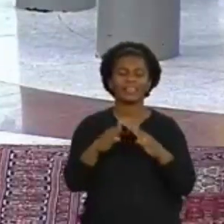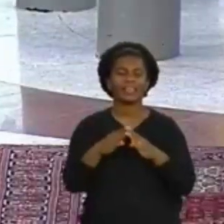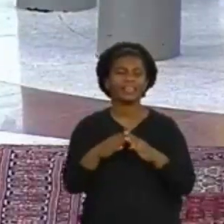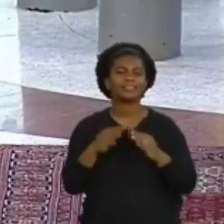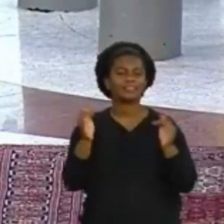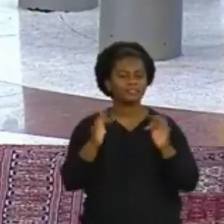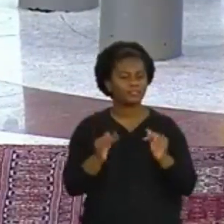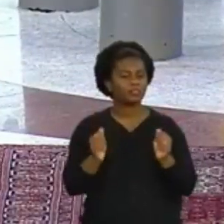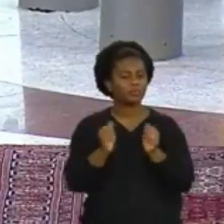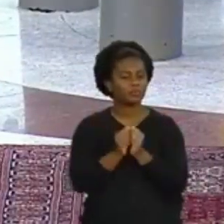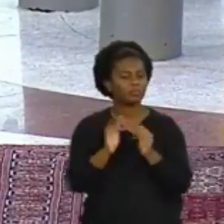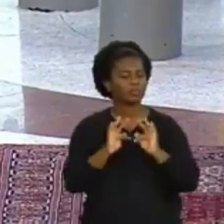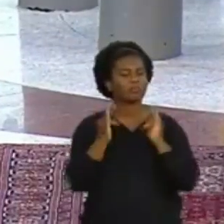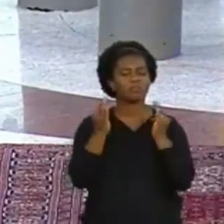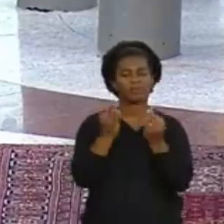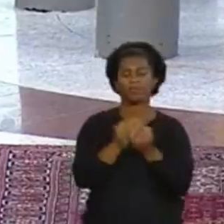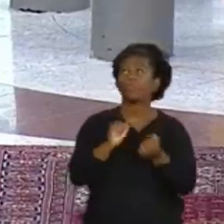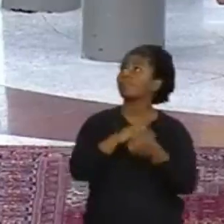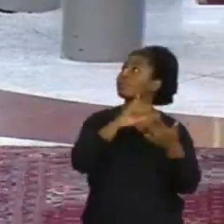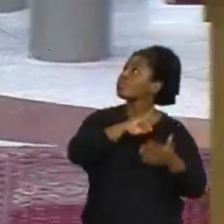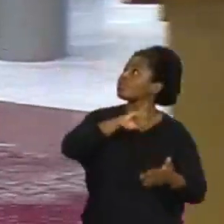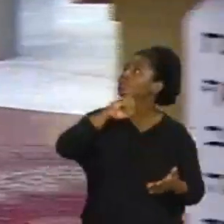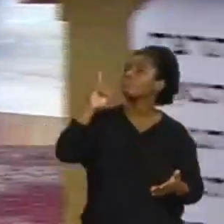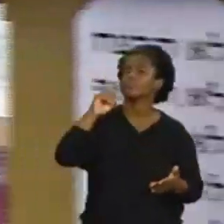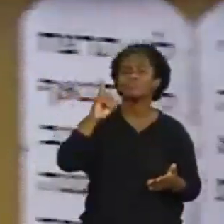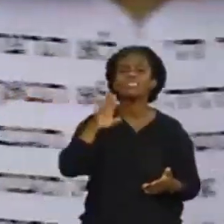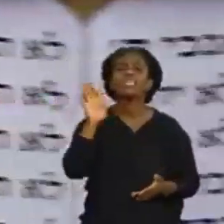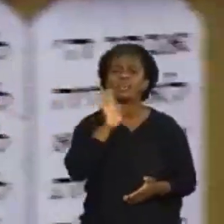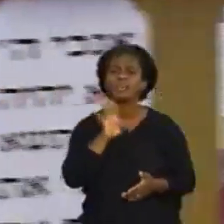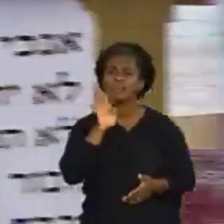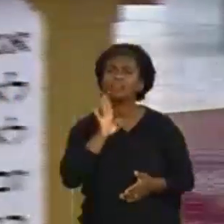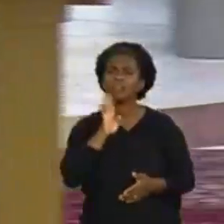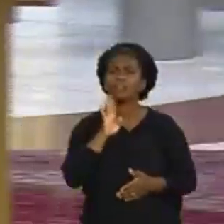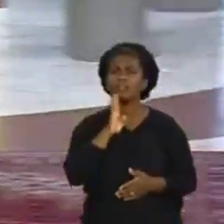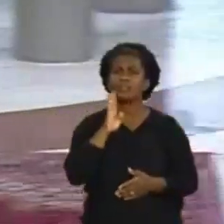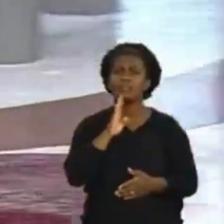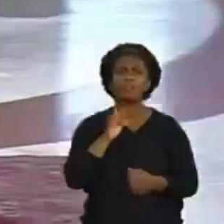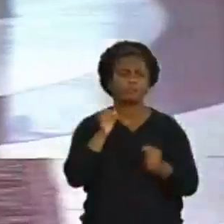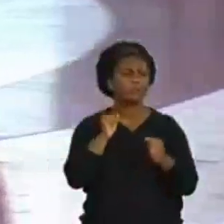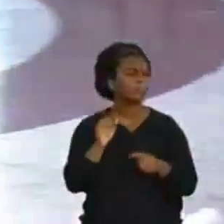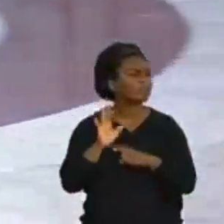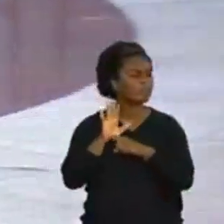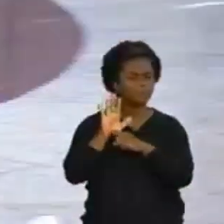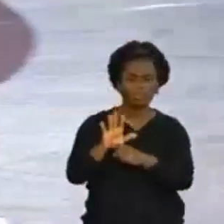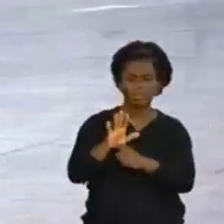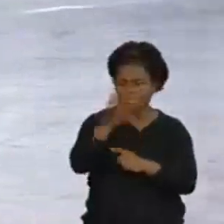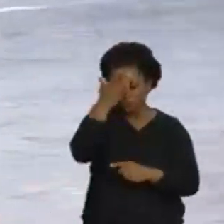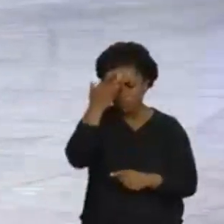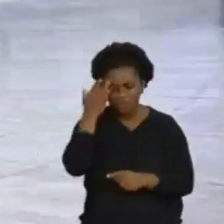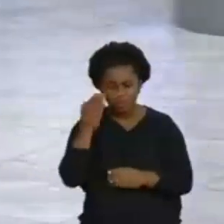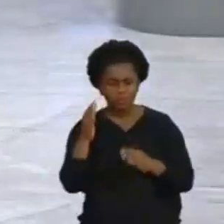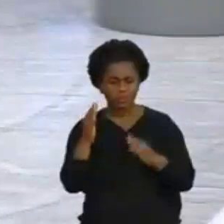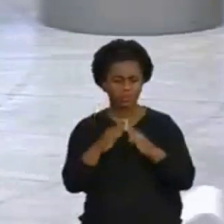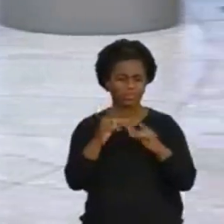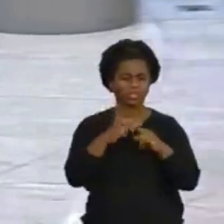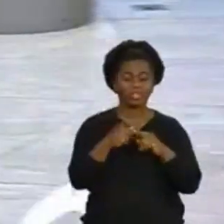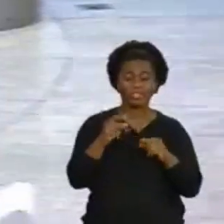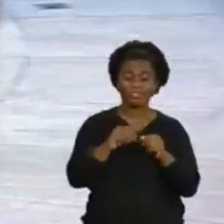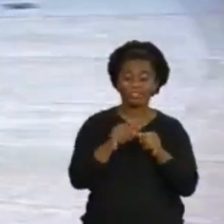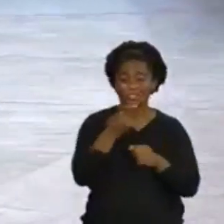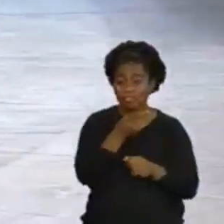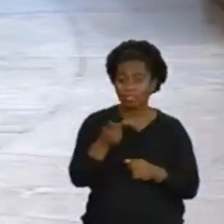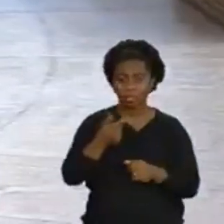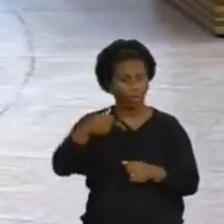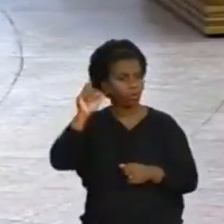salvo. Graças a Deus. É tão bacana poder ajudar as pessoas na igreja, poder fazer visitas. Ontem eu fui